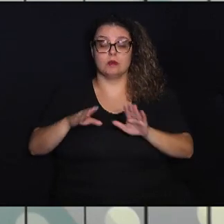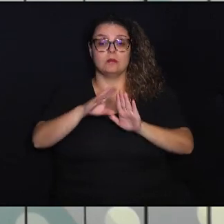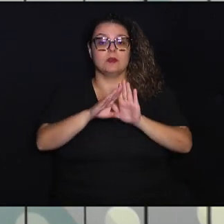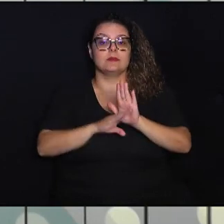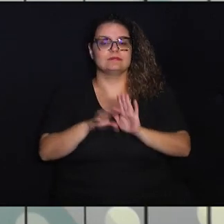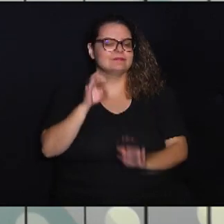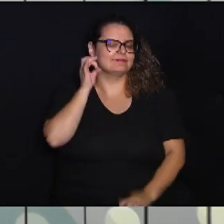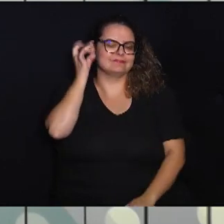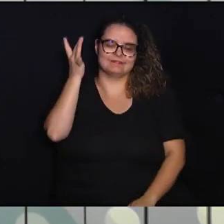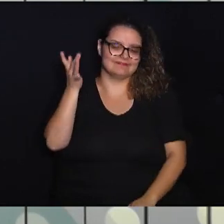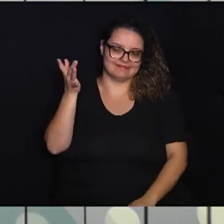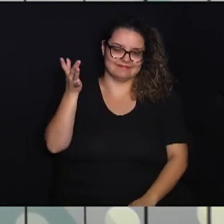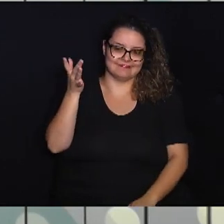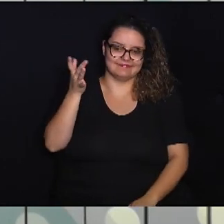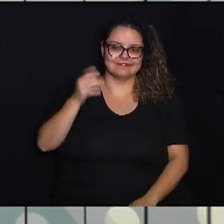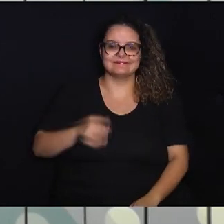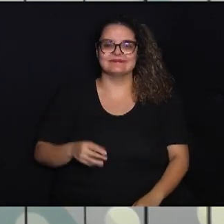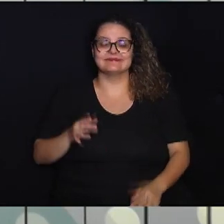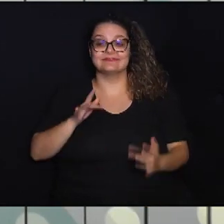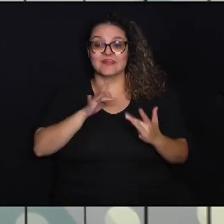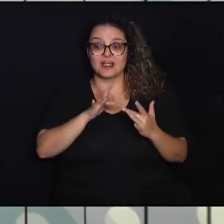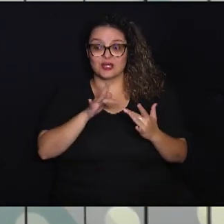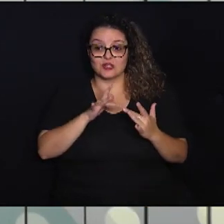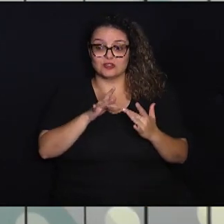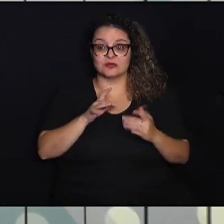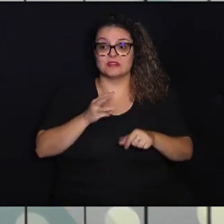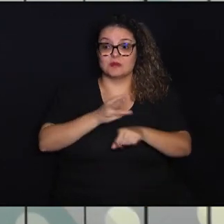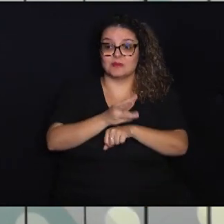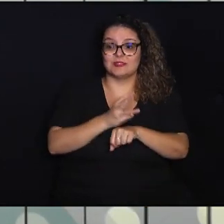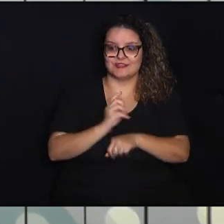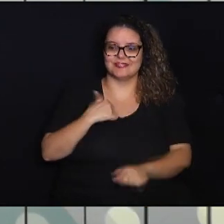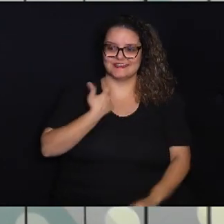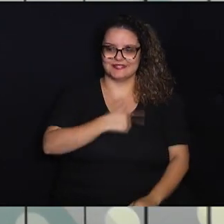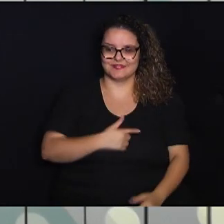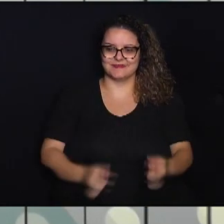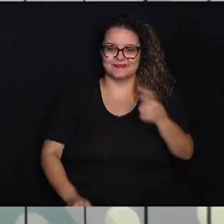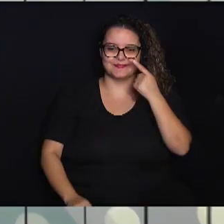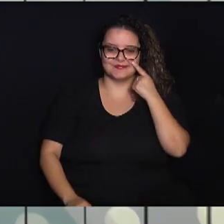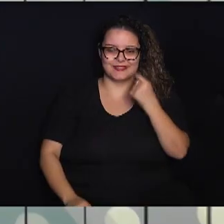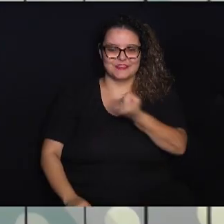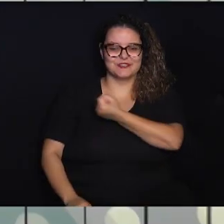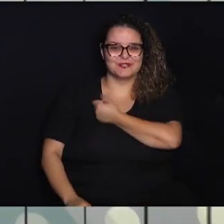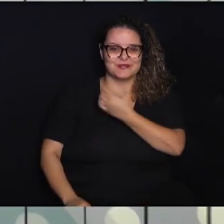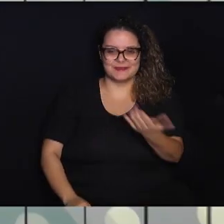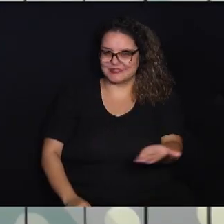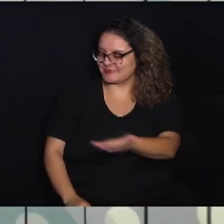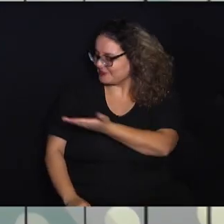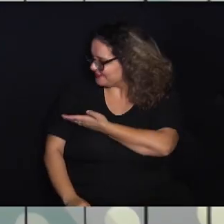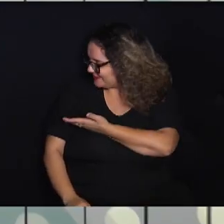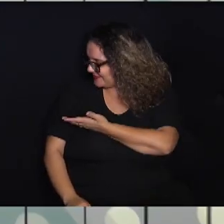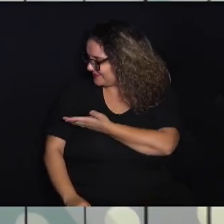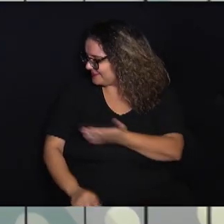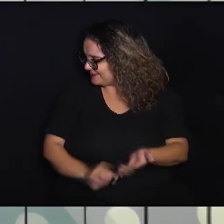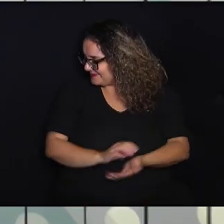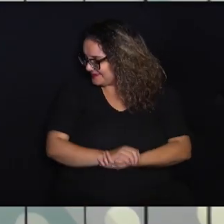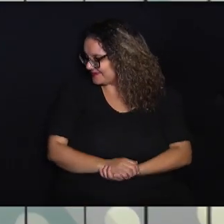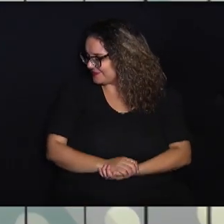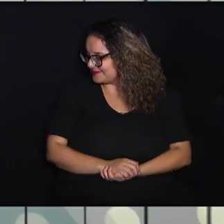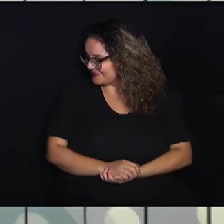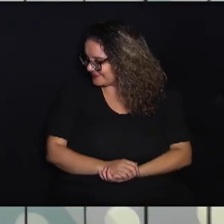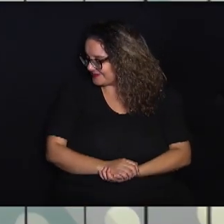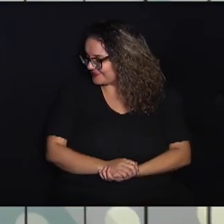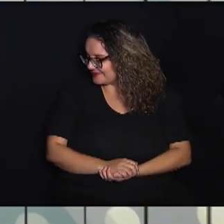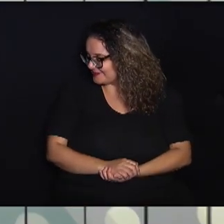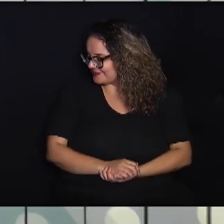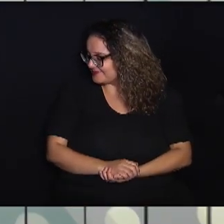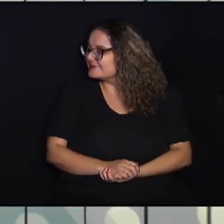bem fácil. É só entrar em contato pelo nosso WhatsApp, o DDD é o 19, o número é o